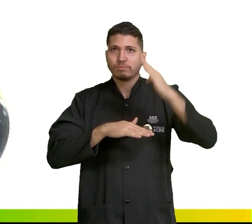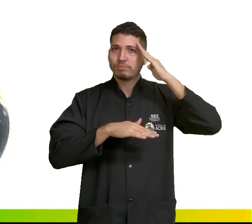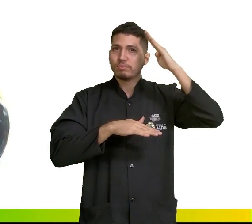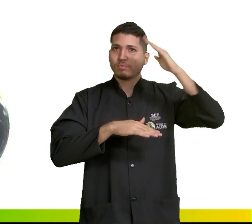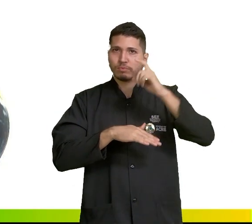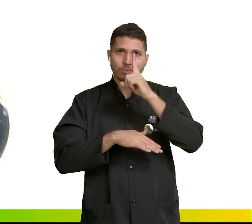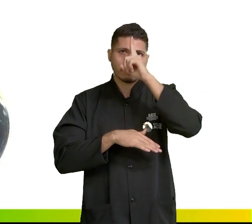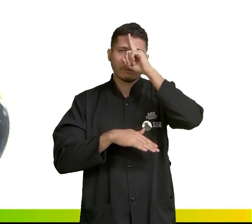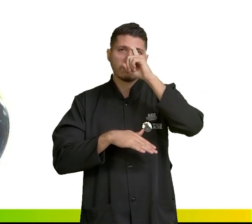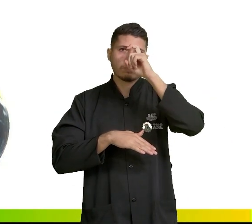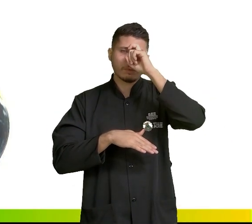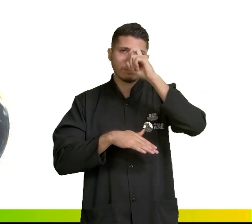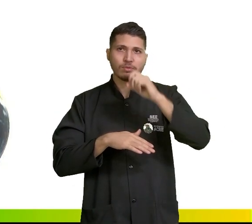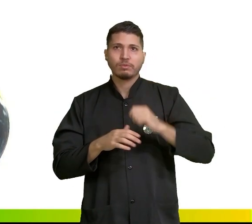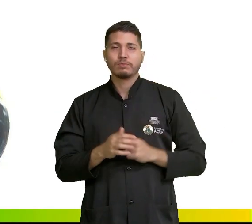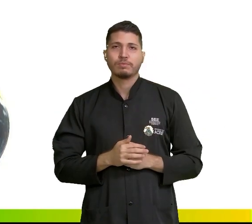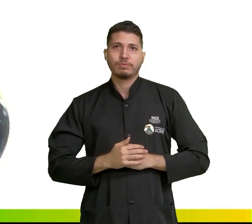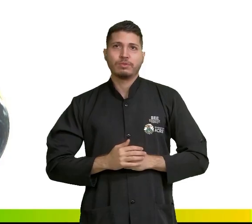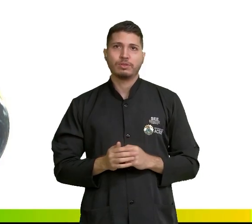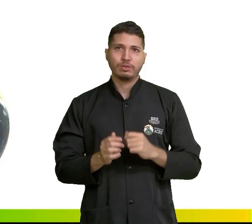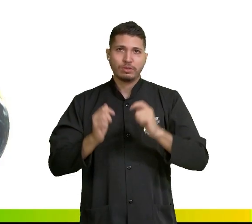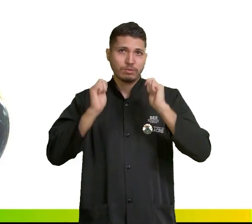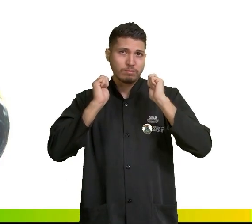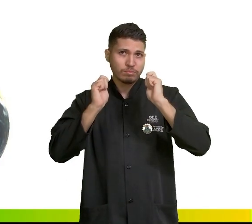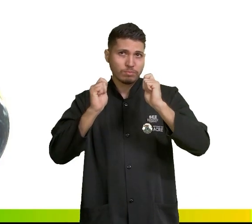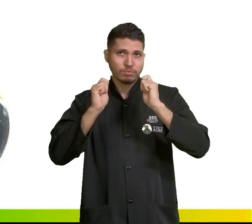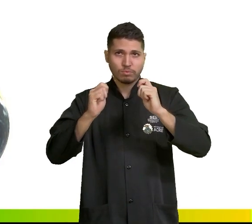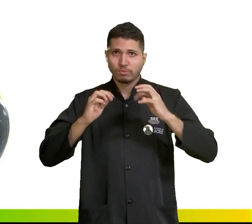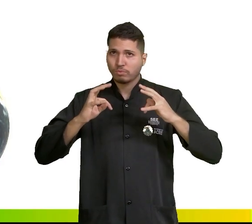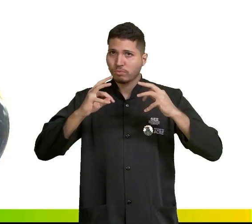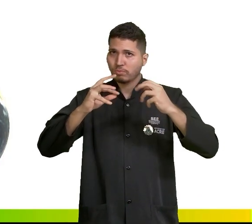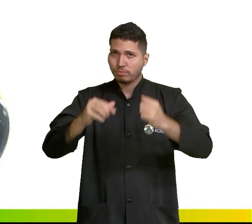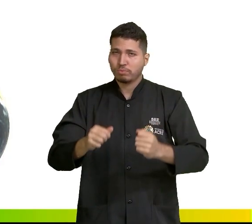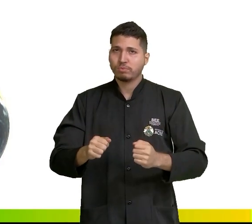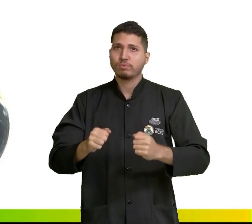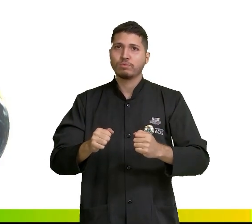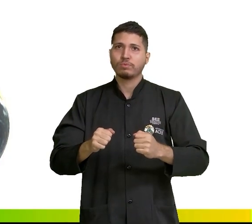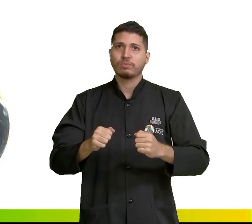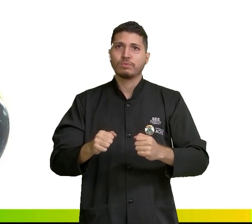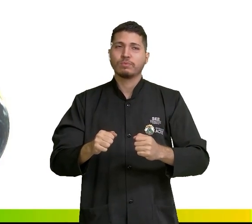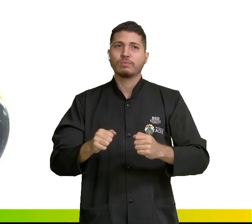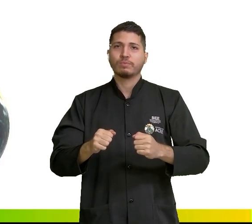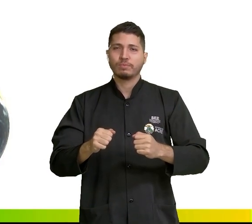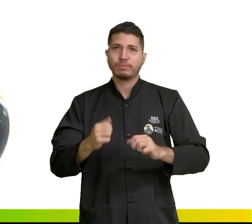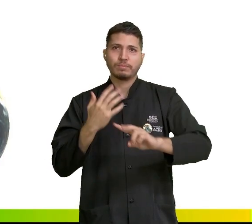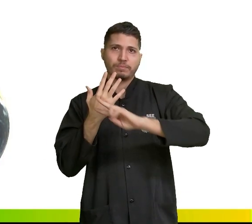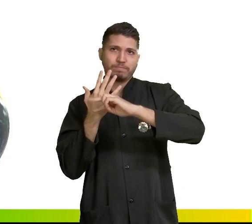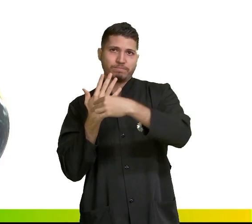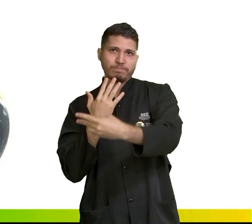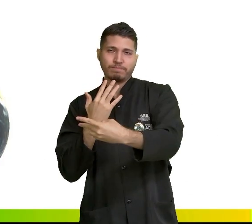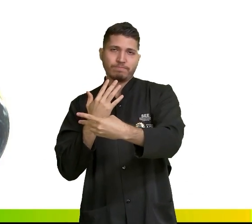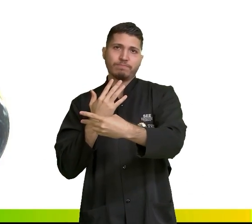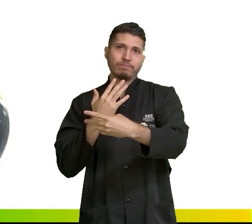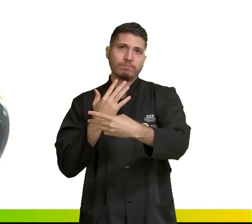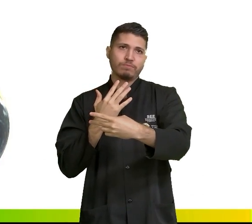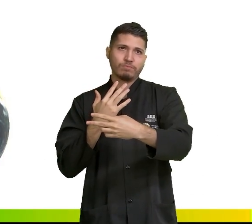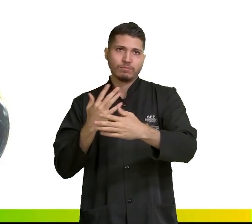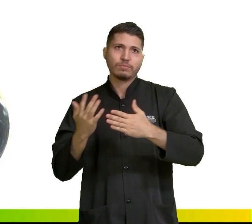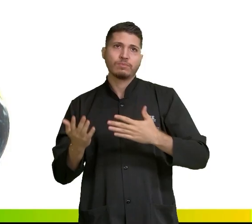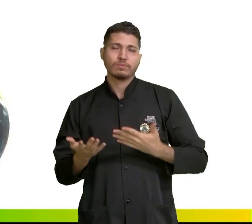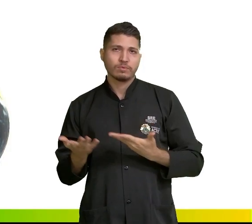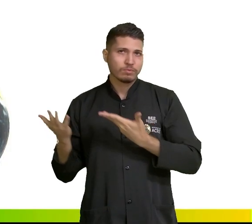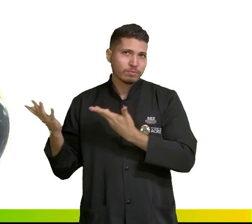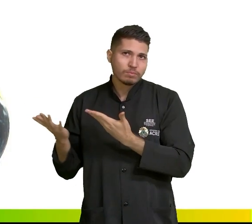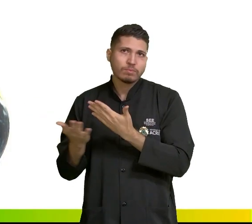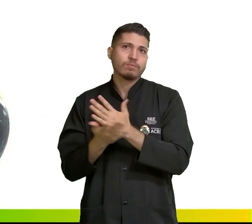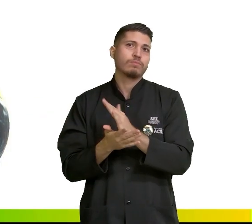em campanhas, e tudo isso vai influenciar diretamente, tá? Então, isso é algumas das consequências